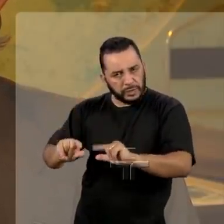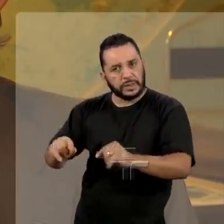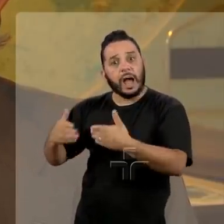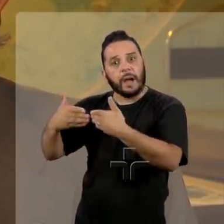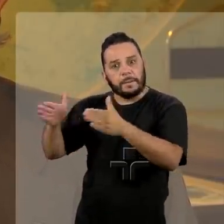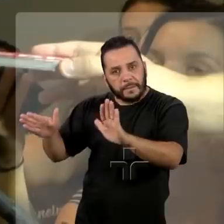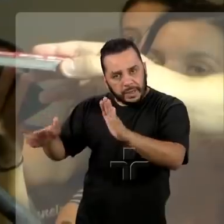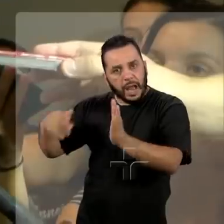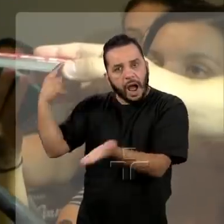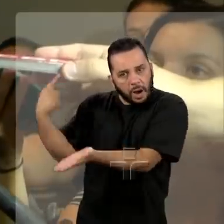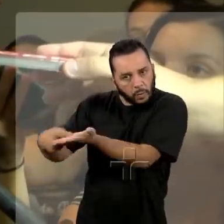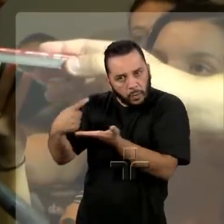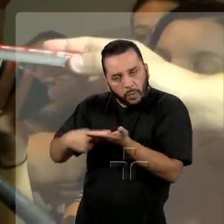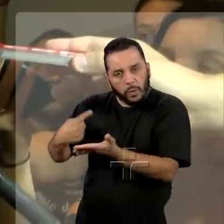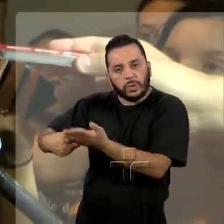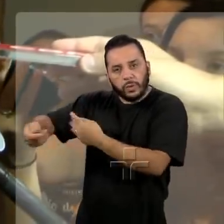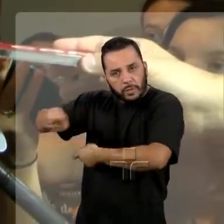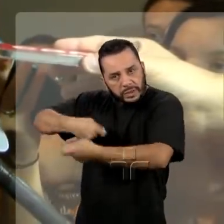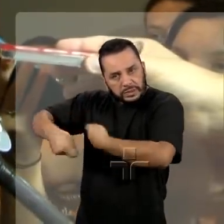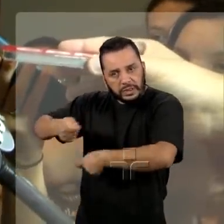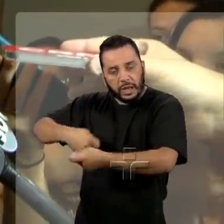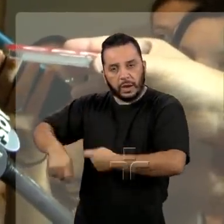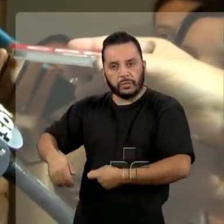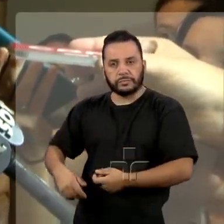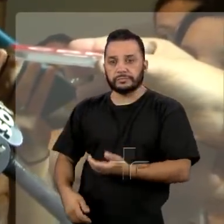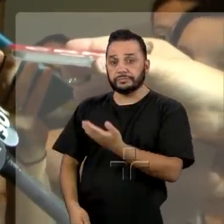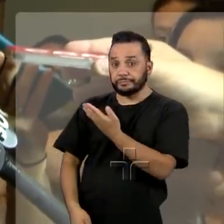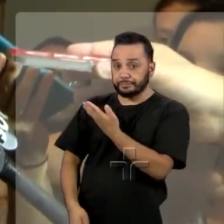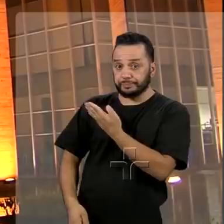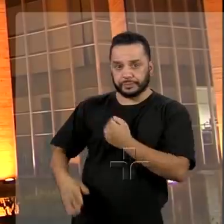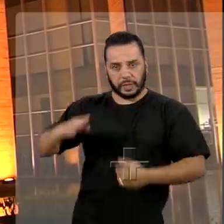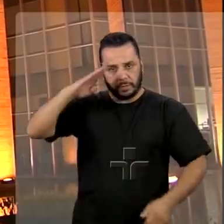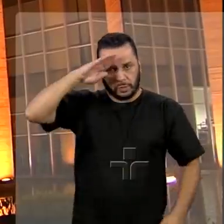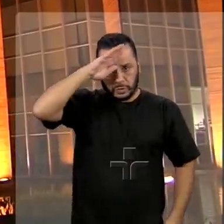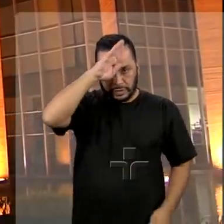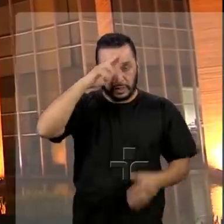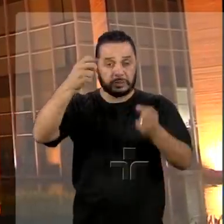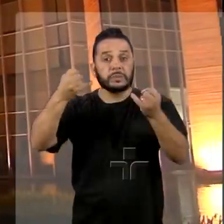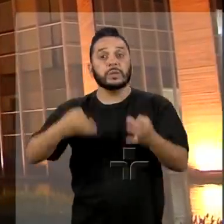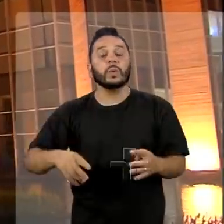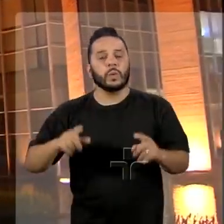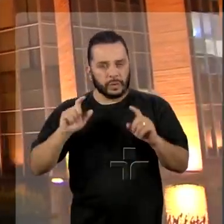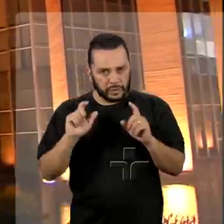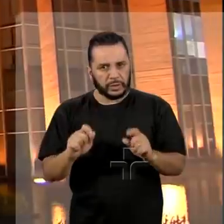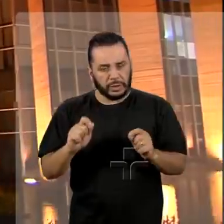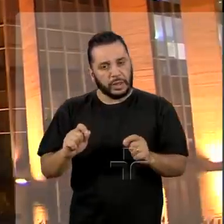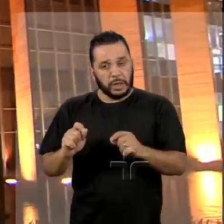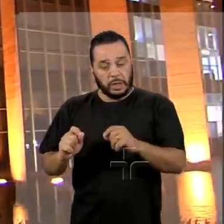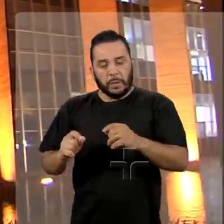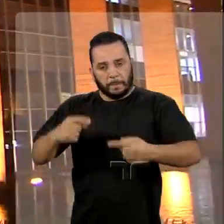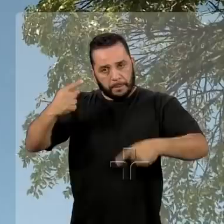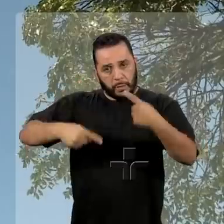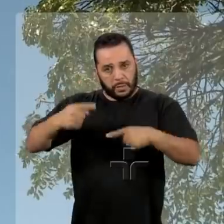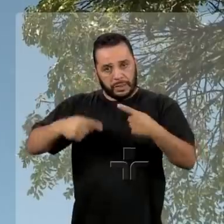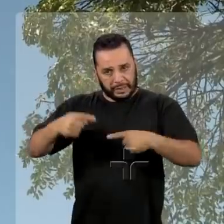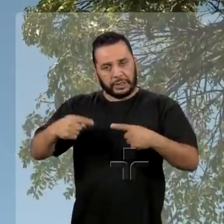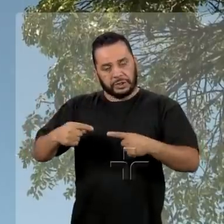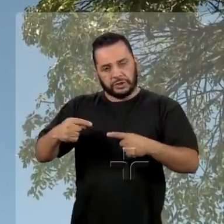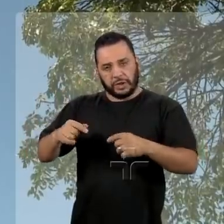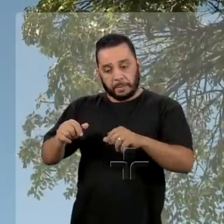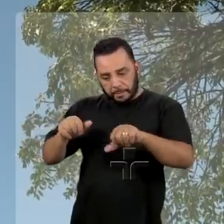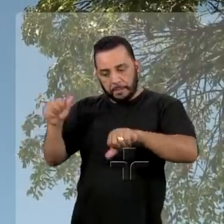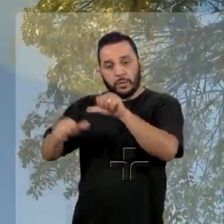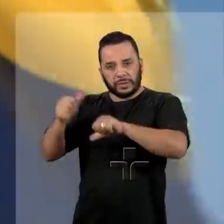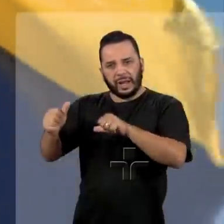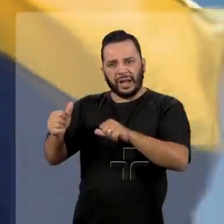acordos comerciais. O presidente eleito, Jair Bolsonaro, já manifestou que deve mudar os rumos da política externa brasileira. Afirmou que